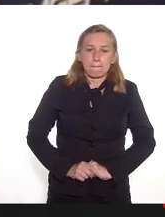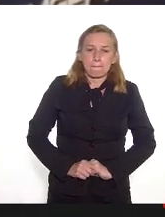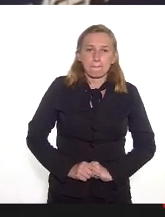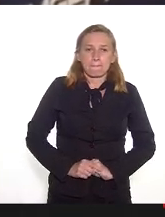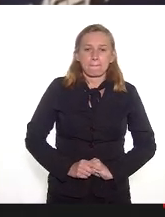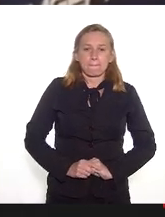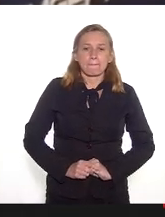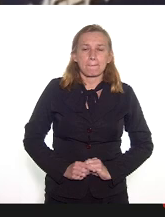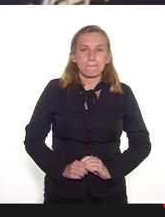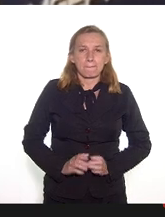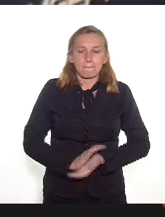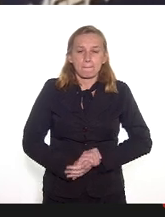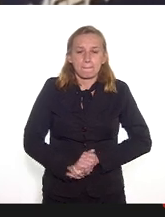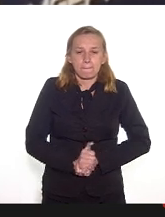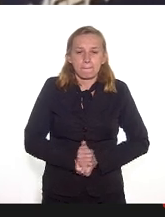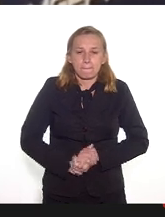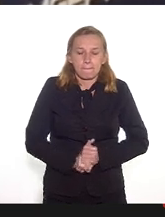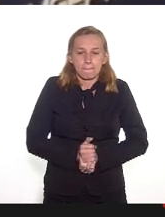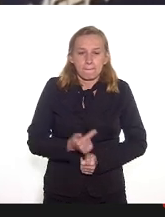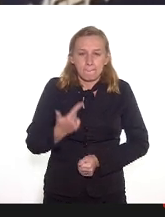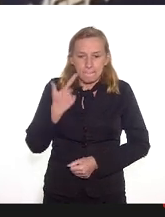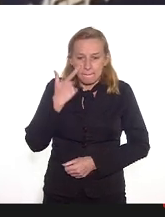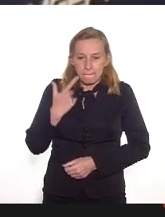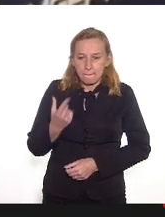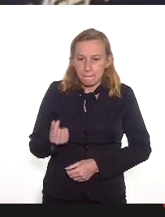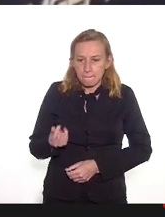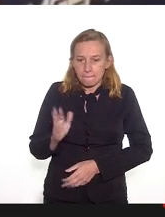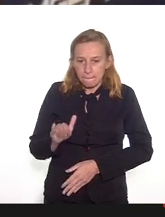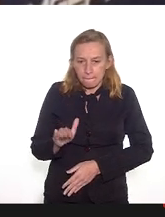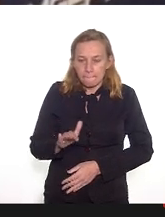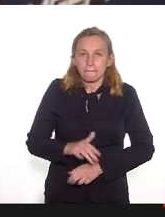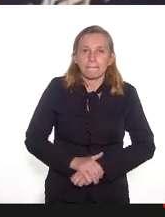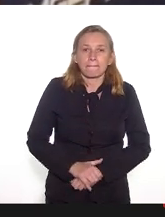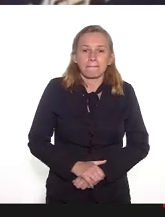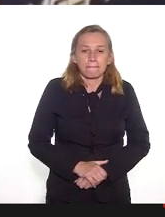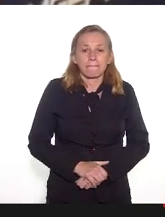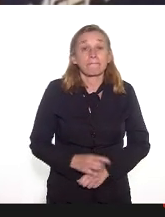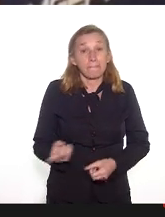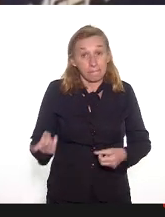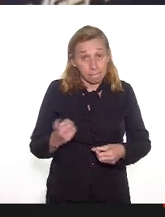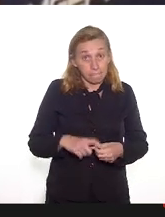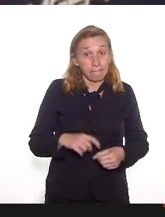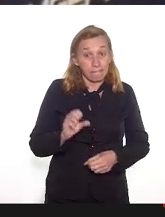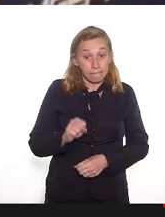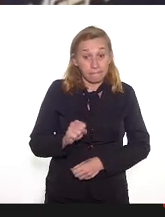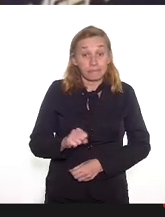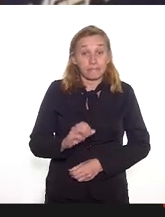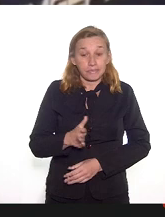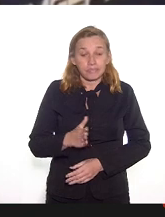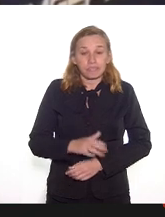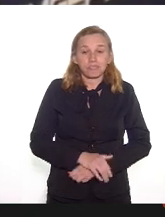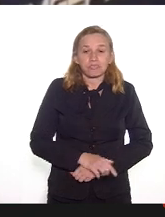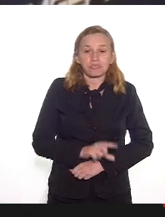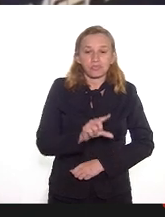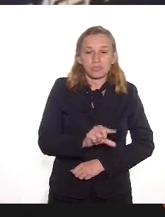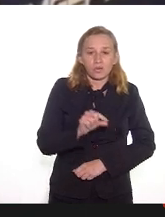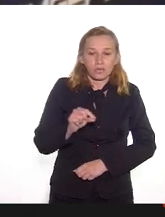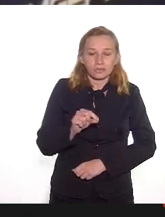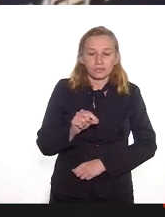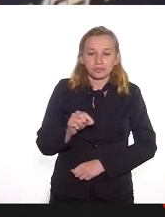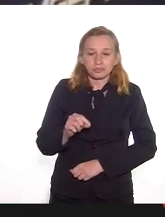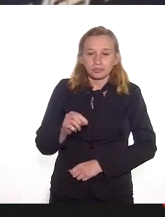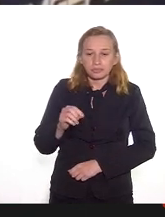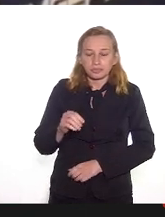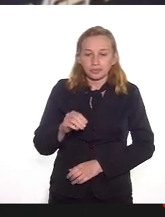uma solução mais barata e maior produtividade. E nós vamos voltar. Isso foi determinação do ex-comandante da